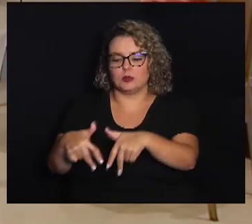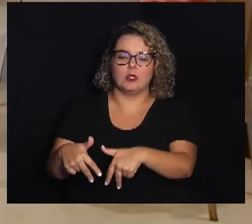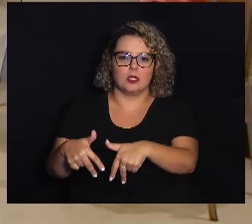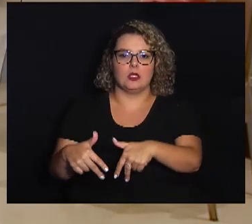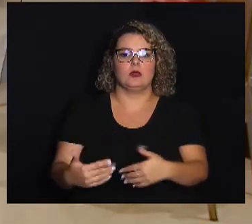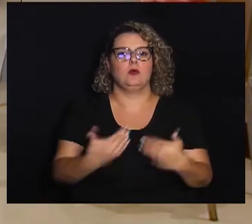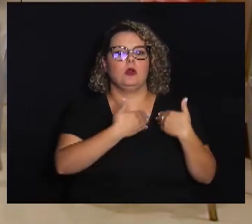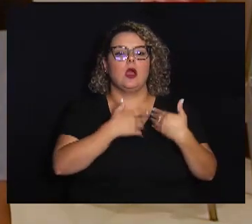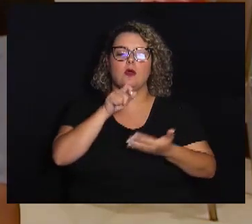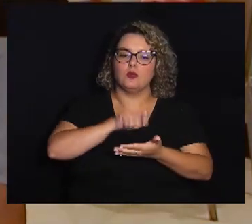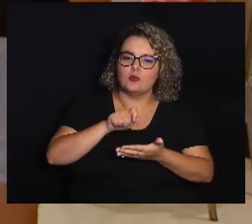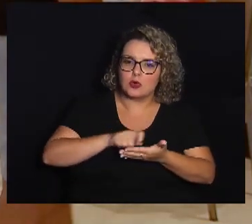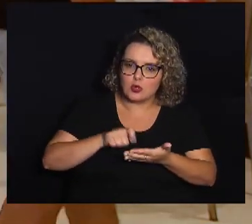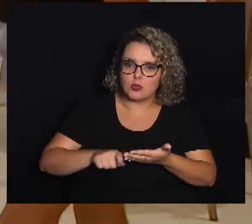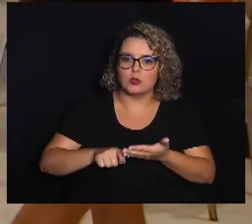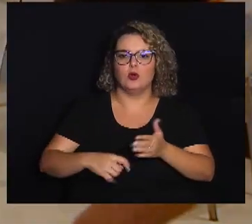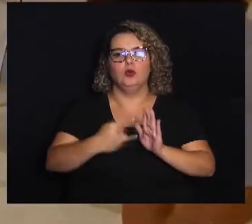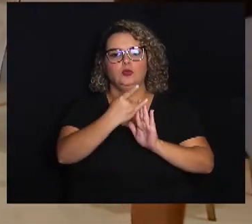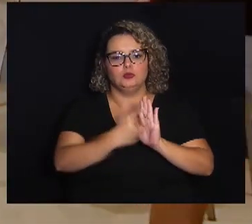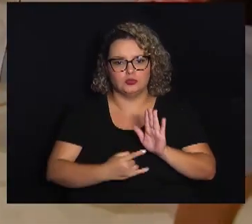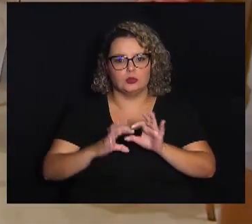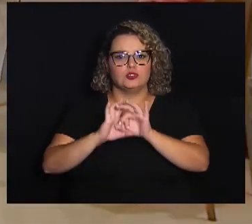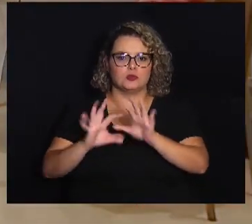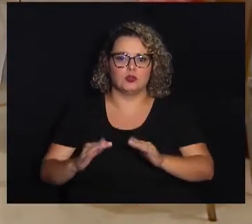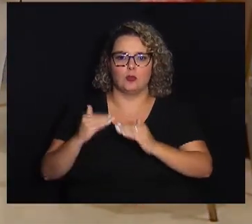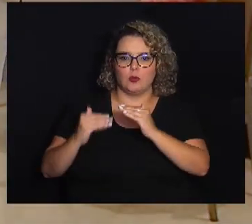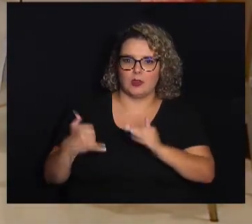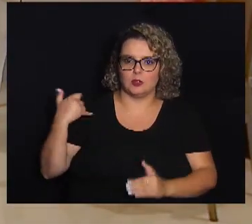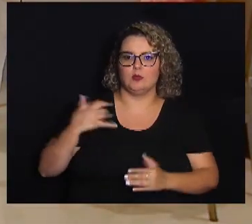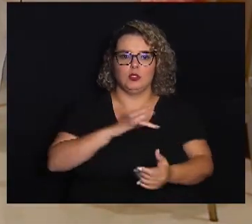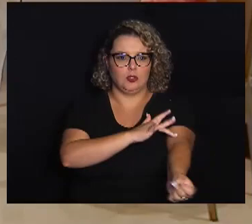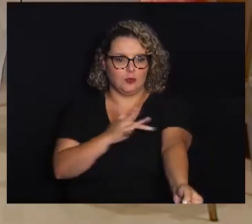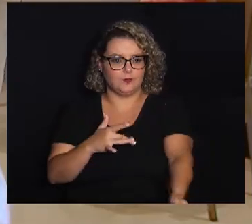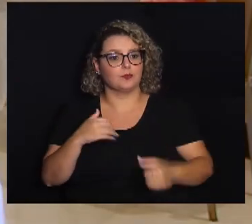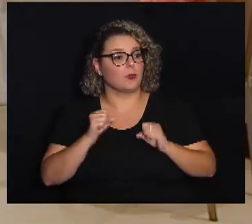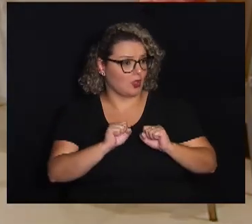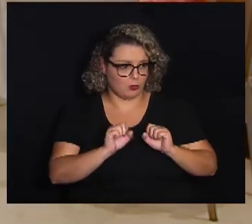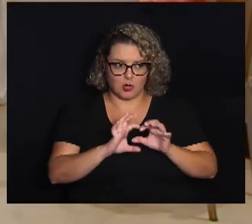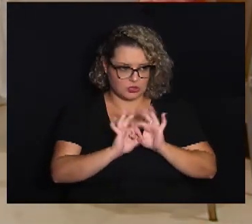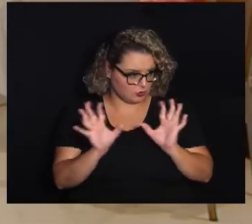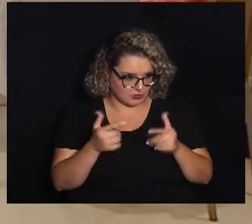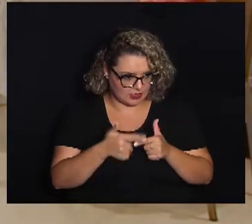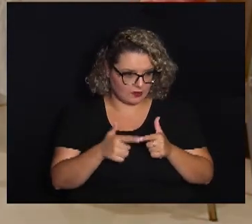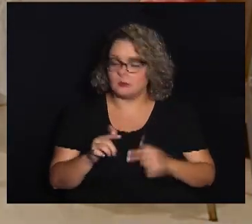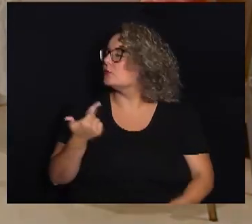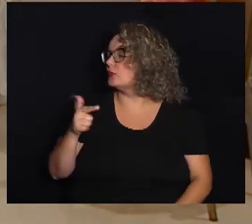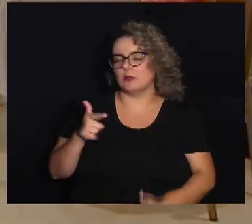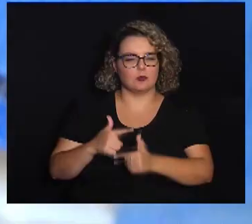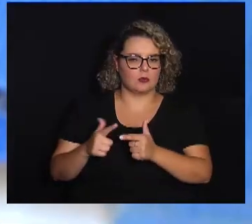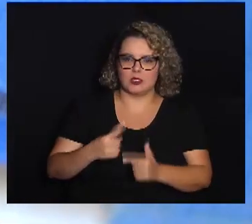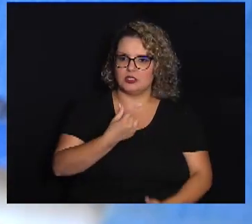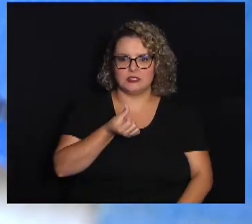legal será preenchido um termo de consentimento para o menor poder doar sangue. Aí pode, sem problema. Sem problema nenhum, 16 a